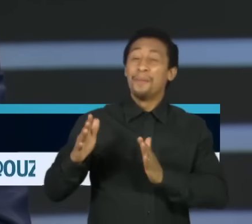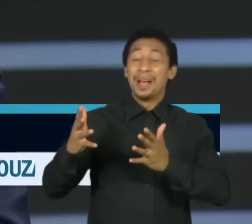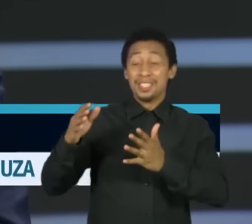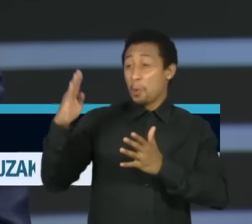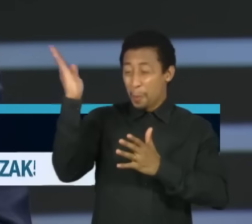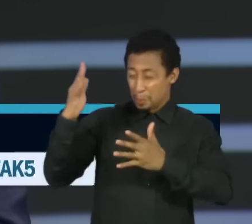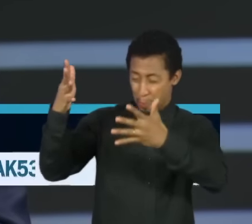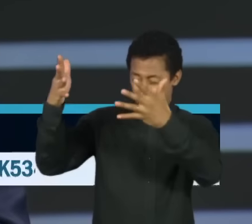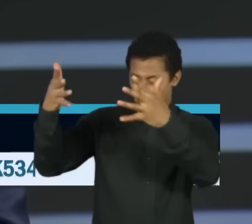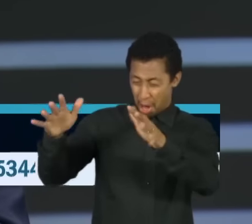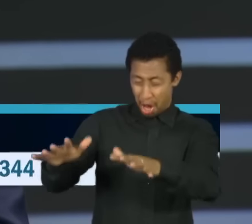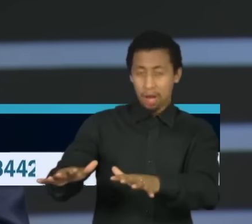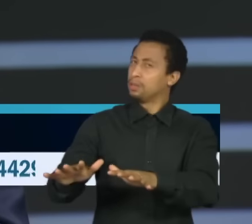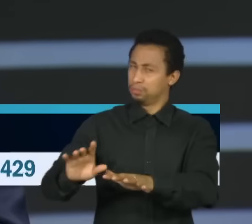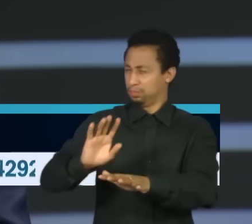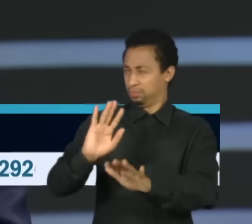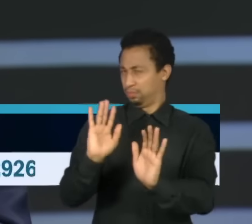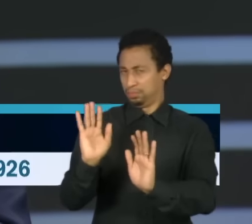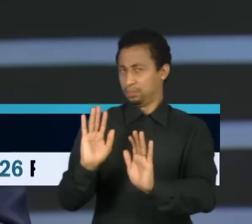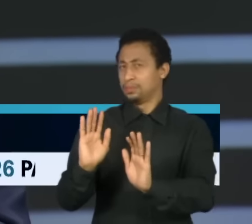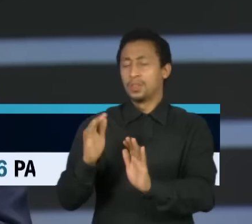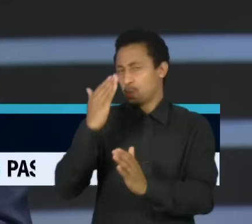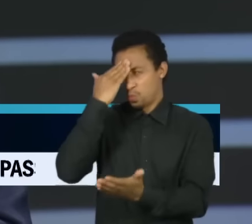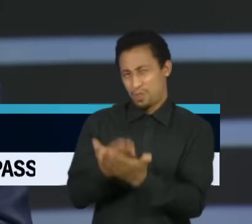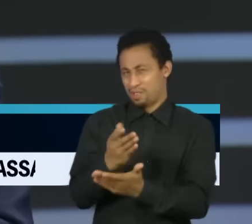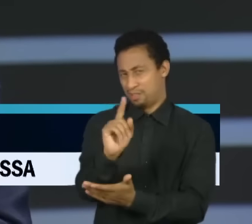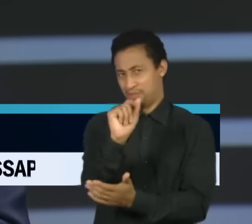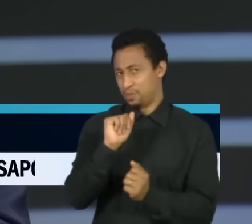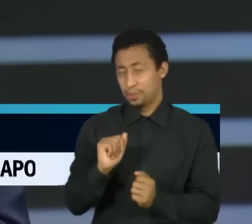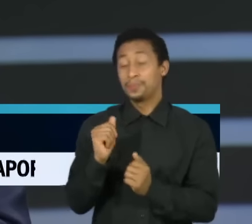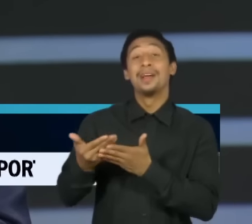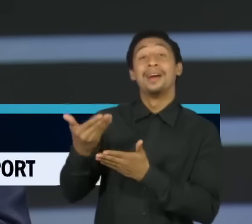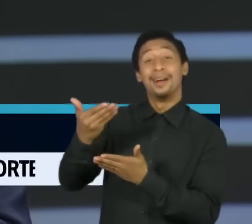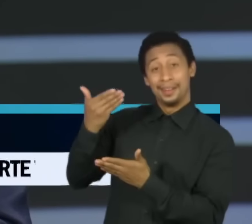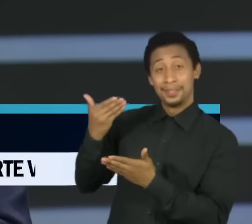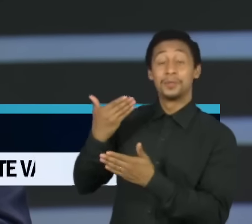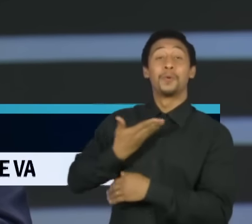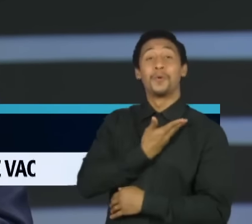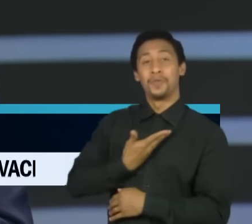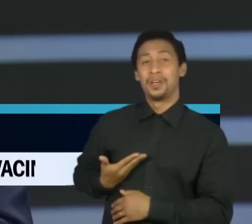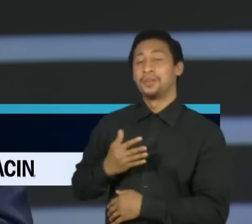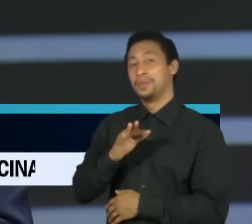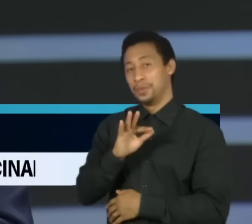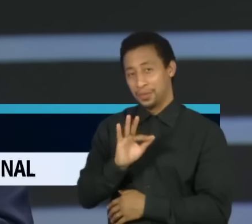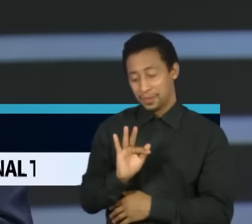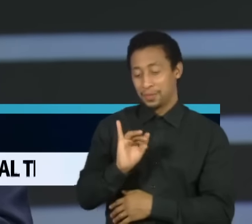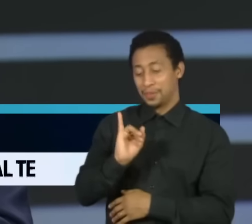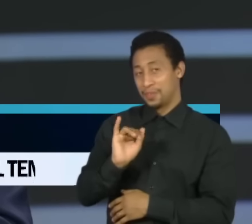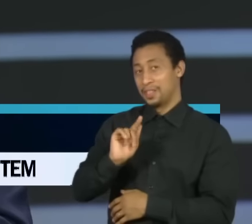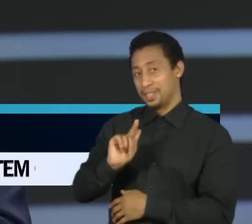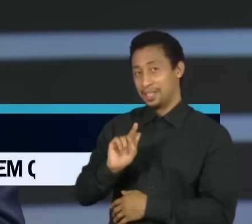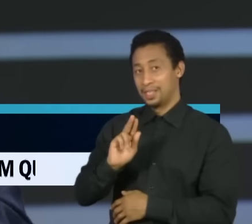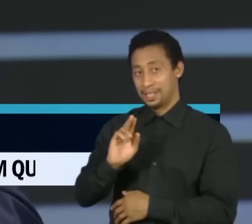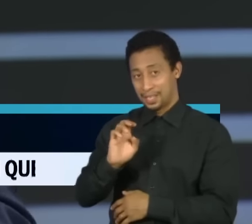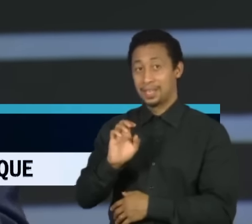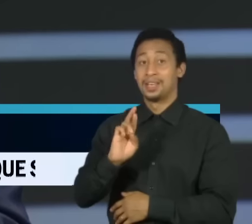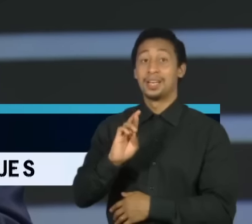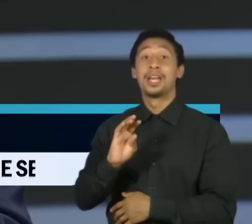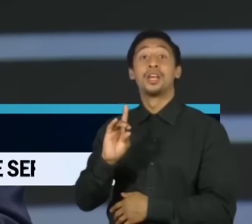como foi alertado no governo Figueiredo, por exemplo, quando o Brasil, em 82, vai suspender o pagamento da dívida